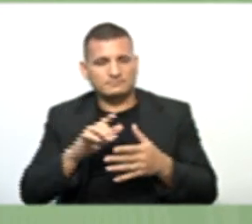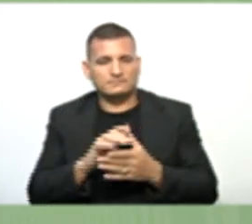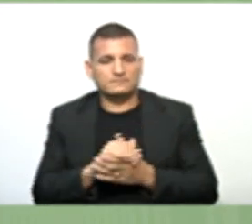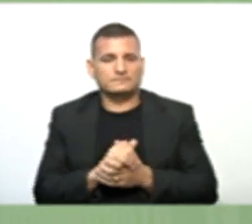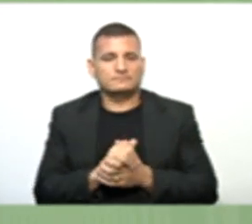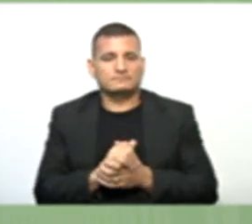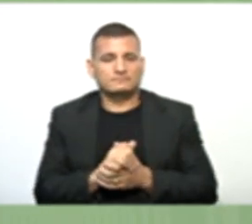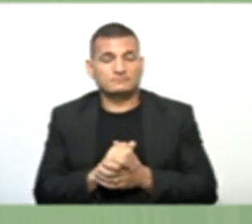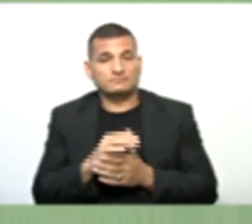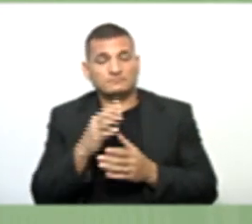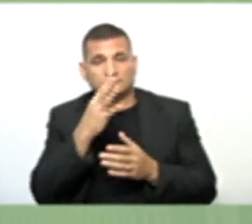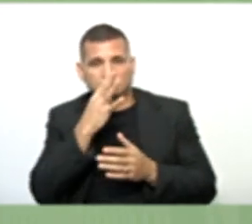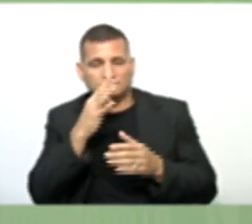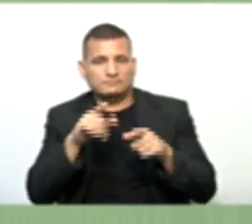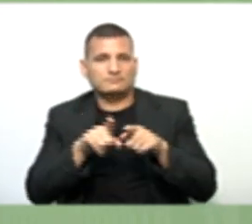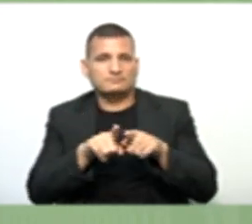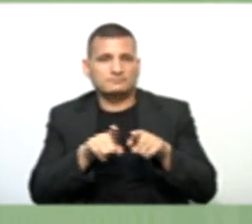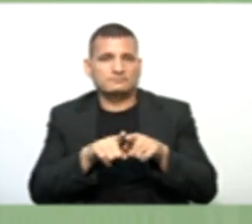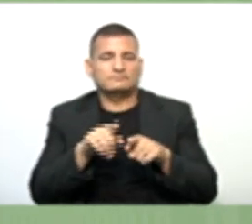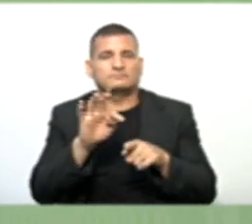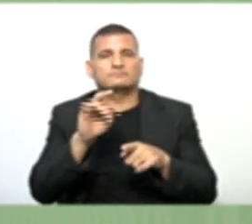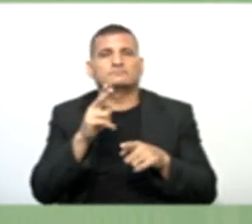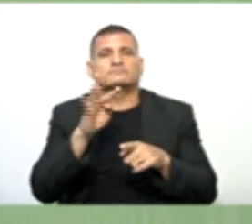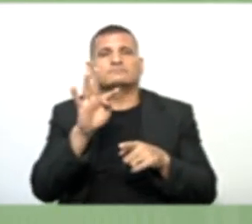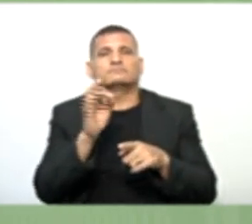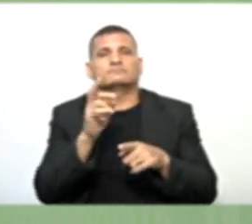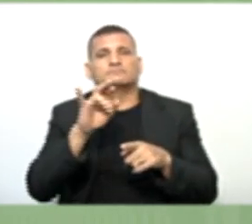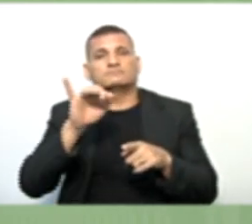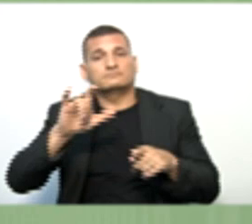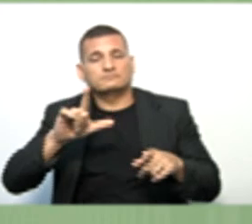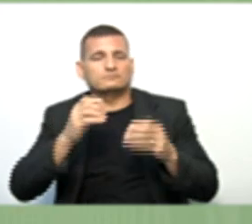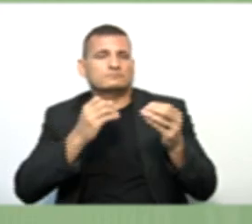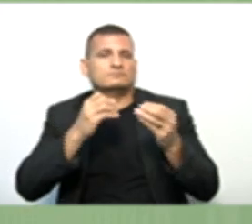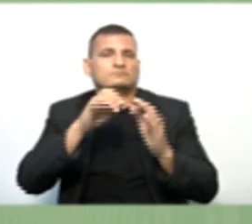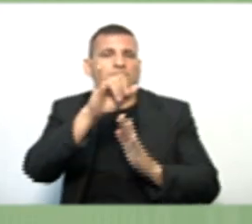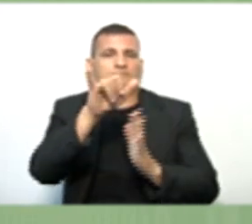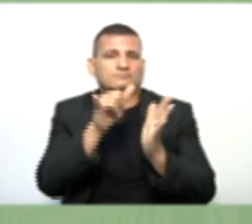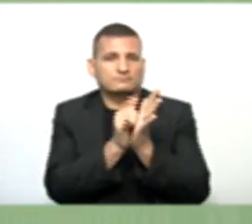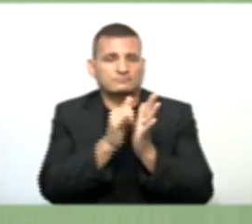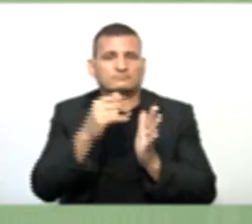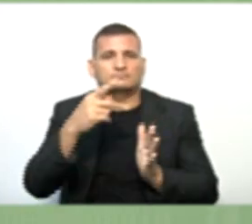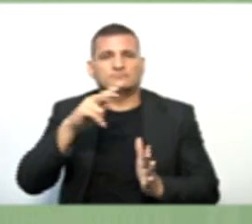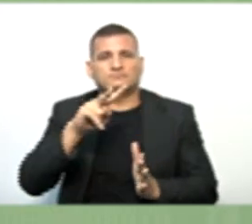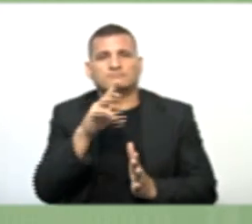E tenham assistido principalmente aquele tutorial que ensina a instalar o Python